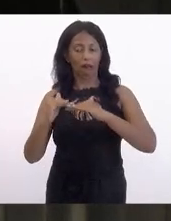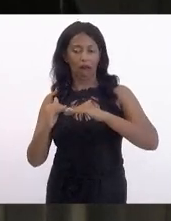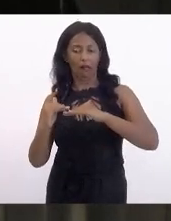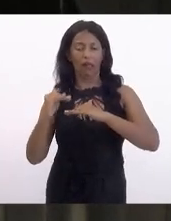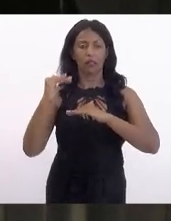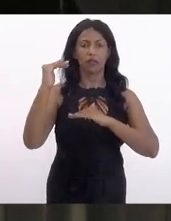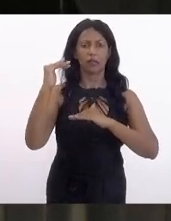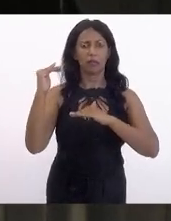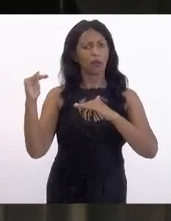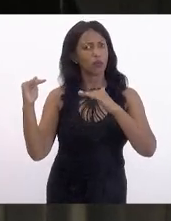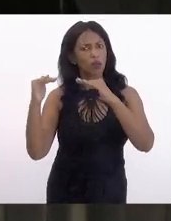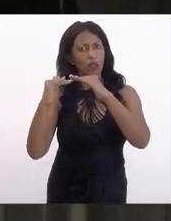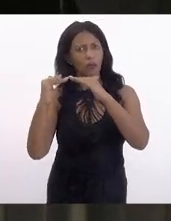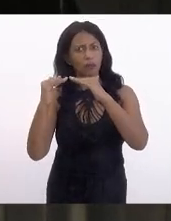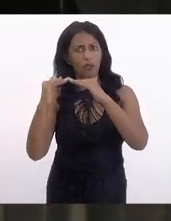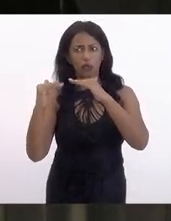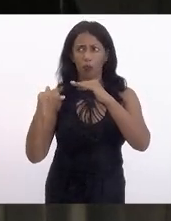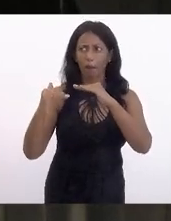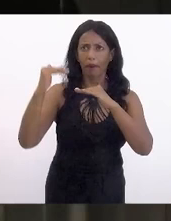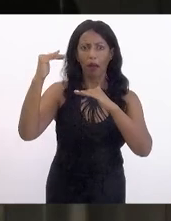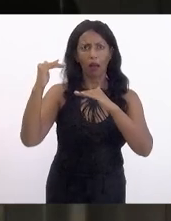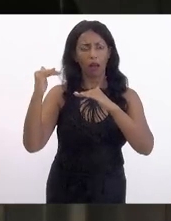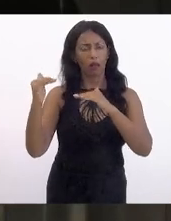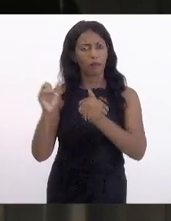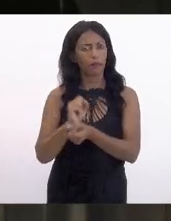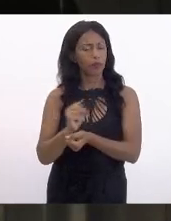acima dos limites legais